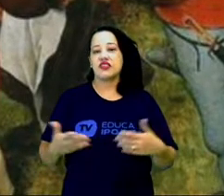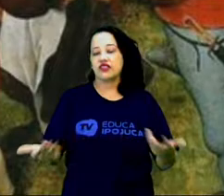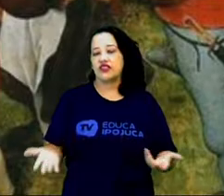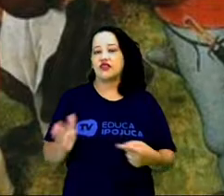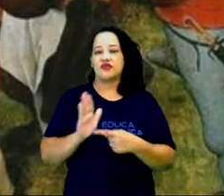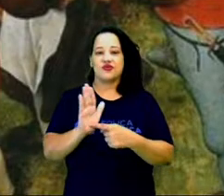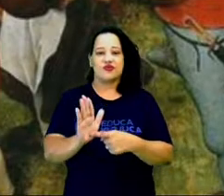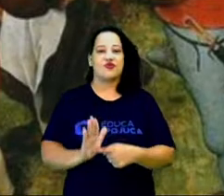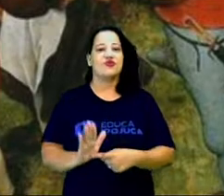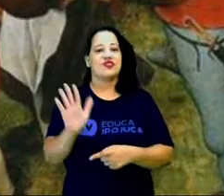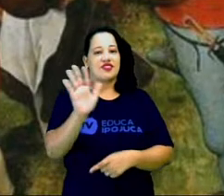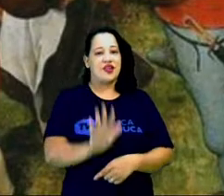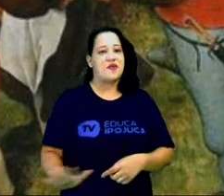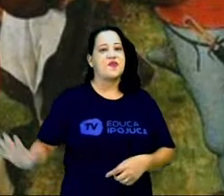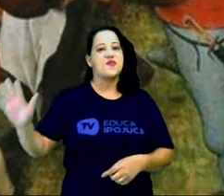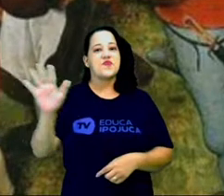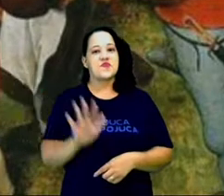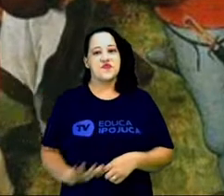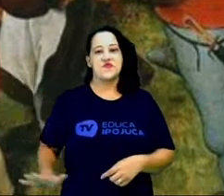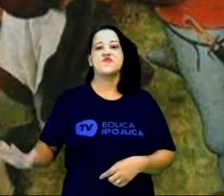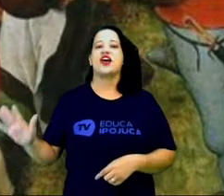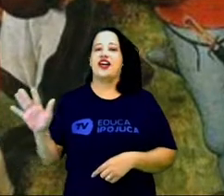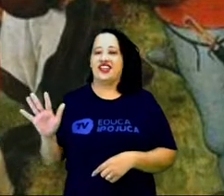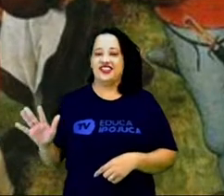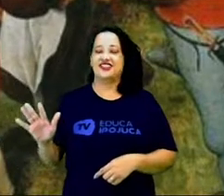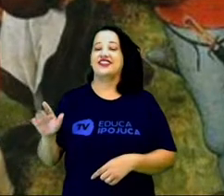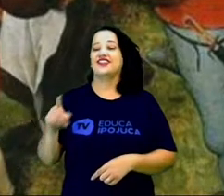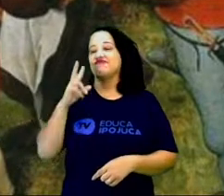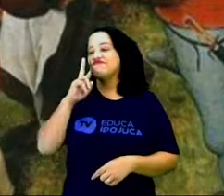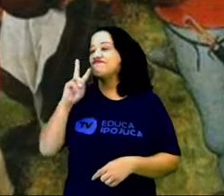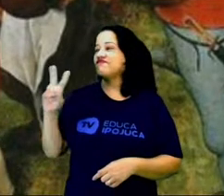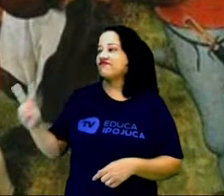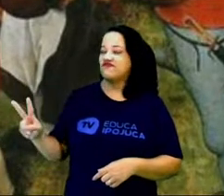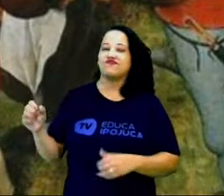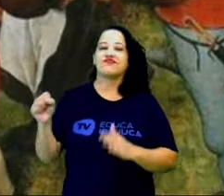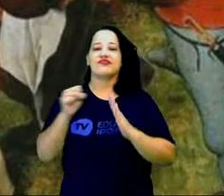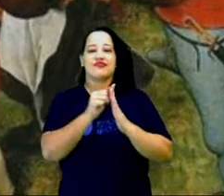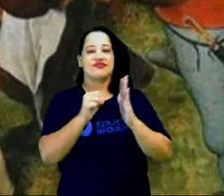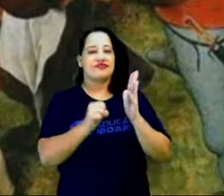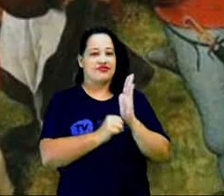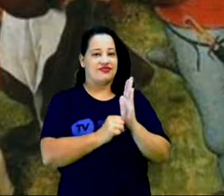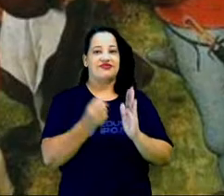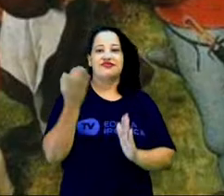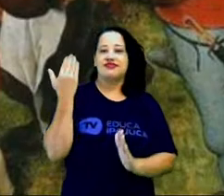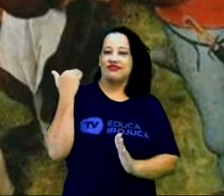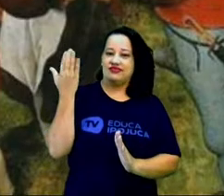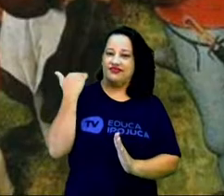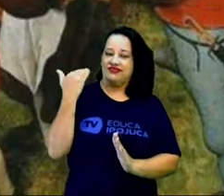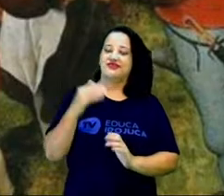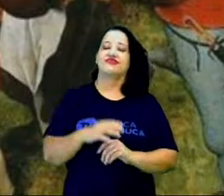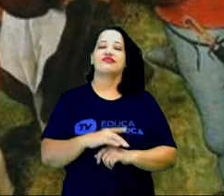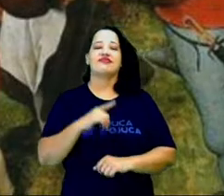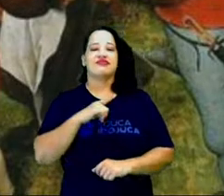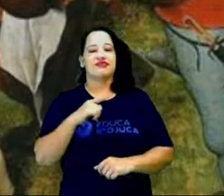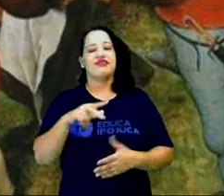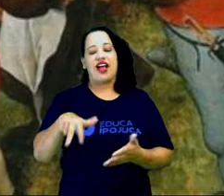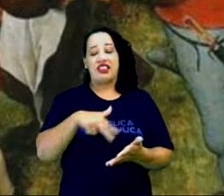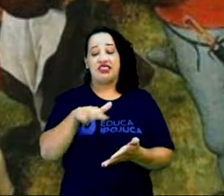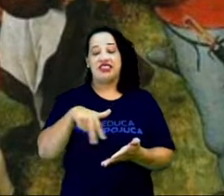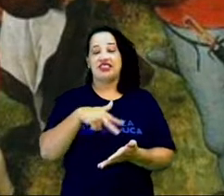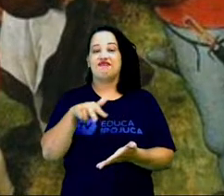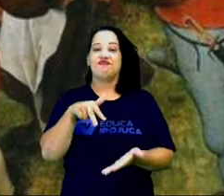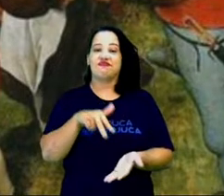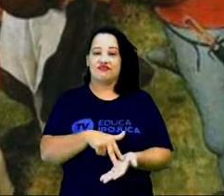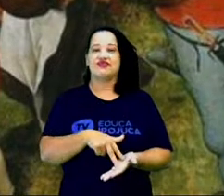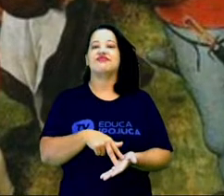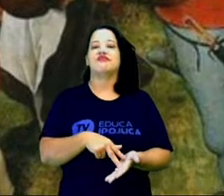Trago essa imagem bem referencial para vocês no século passado e alguns séculos passados, onde a dança